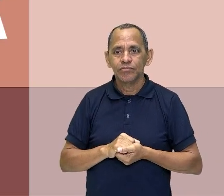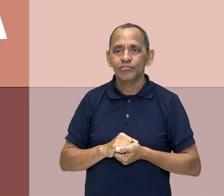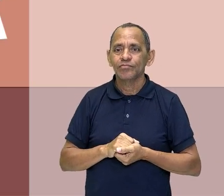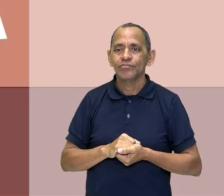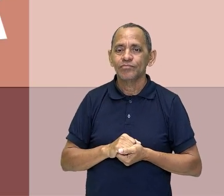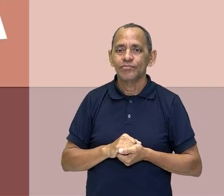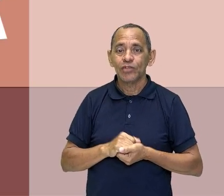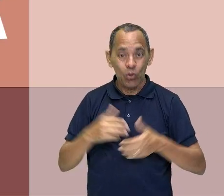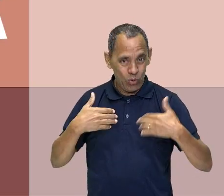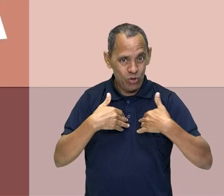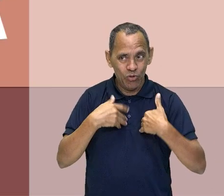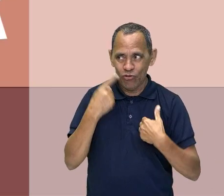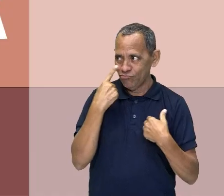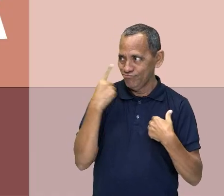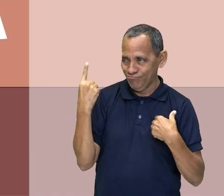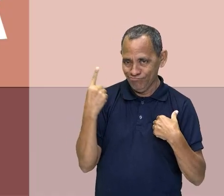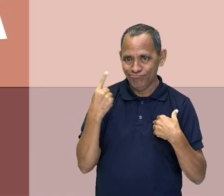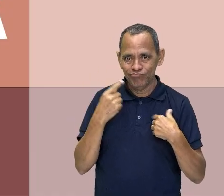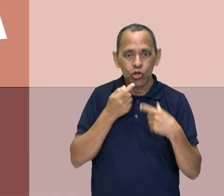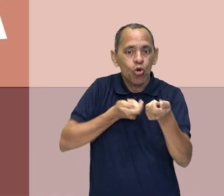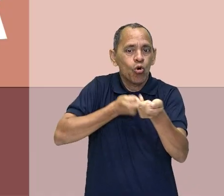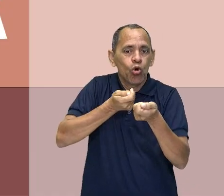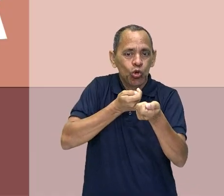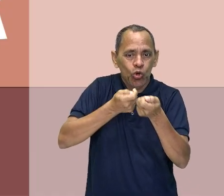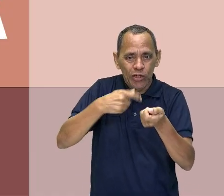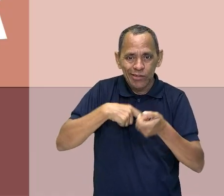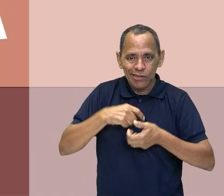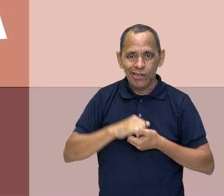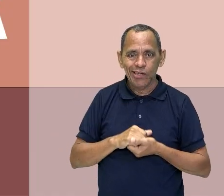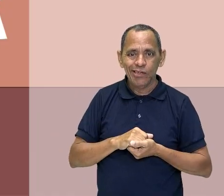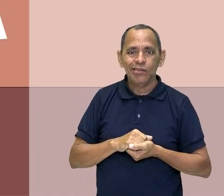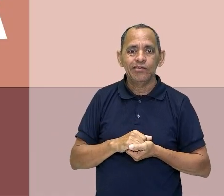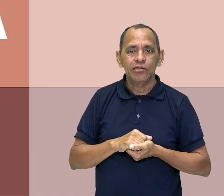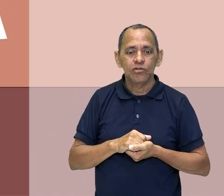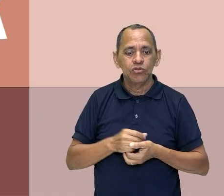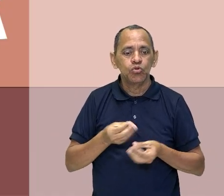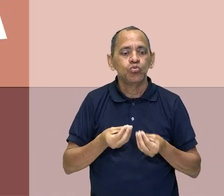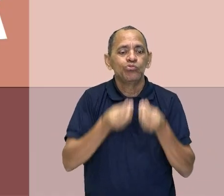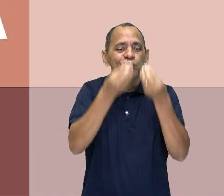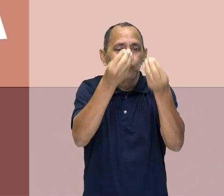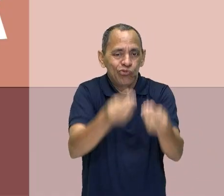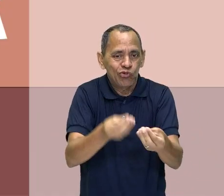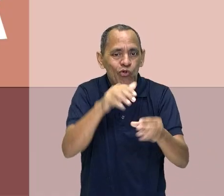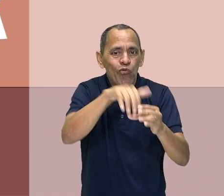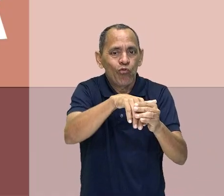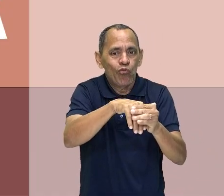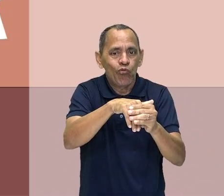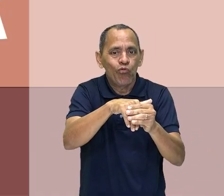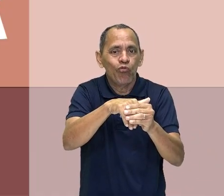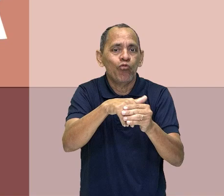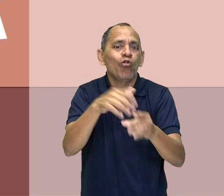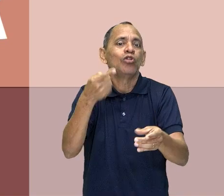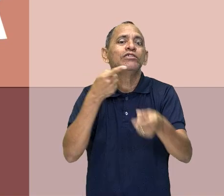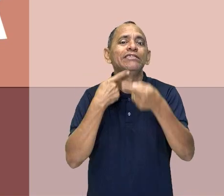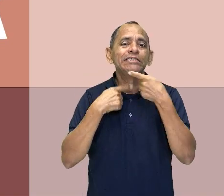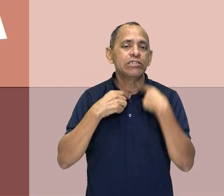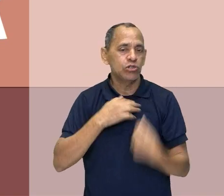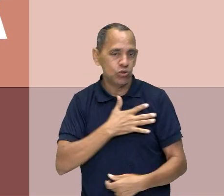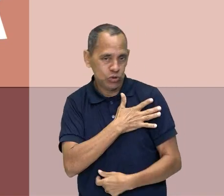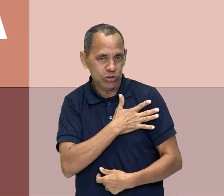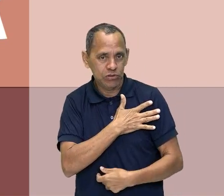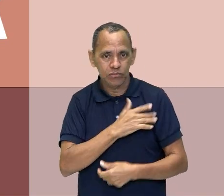colocado no arreio e basicamente dando o seu voto segundo a vontade do coronel. Beleza,